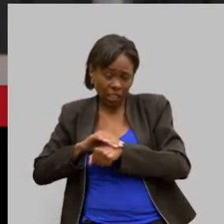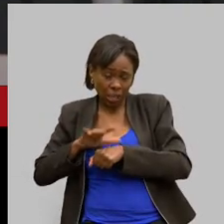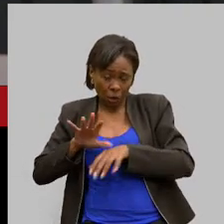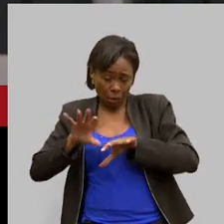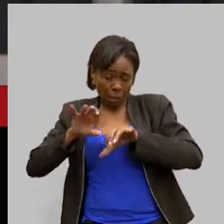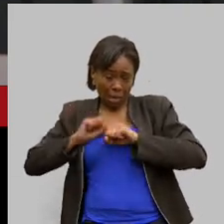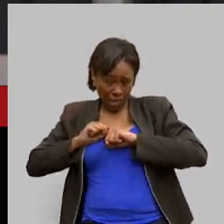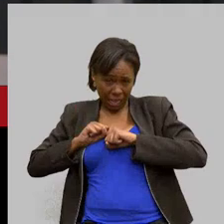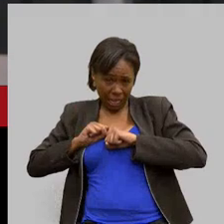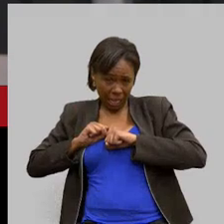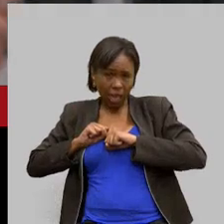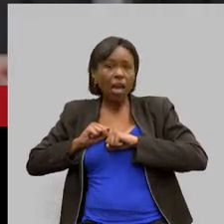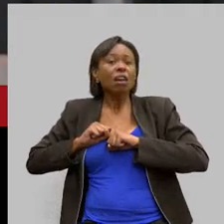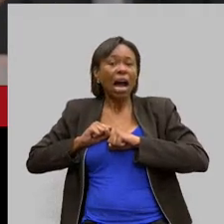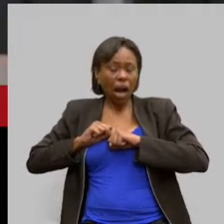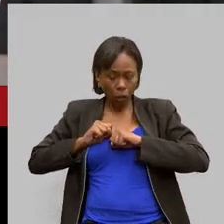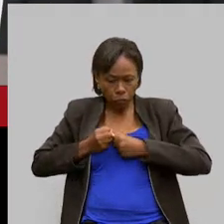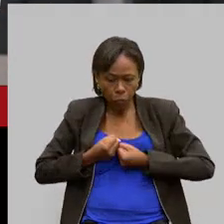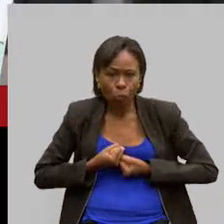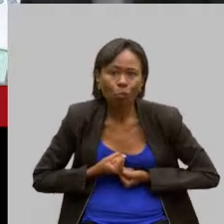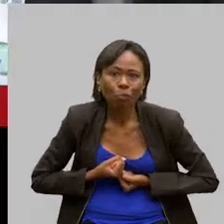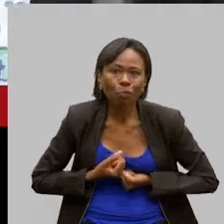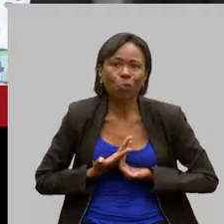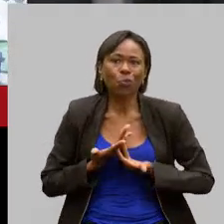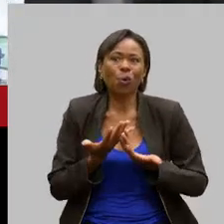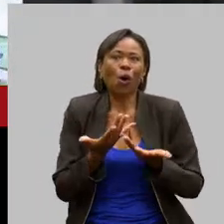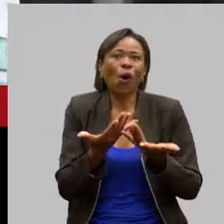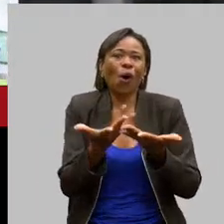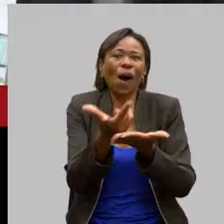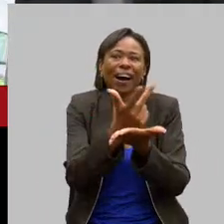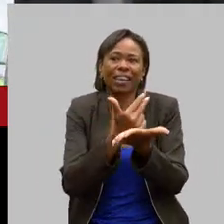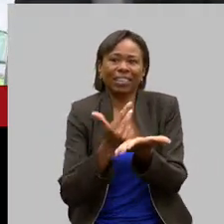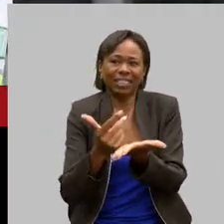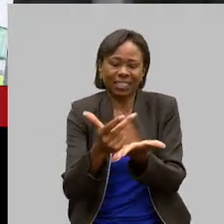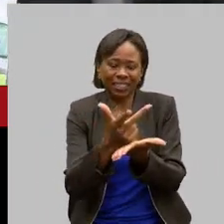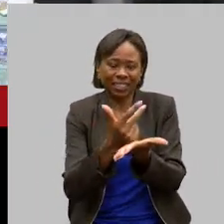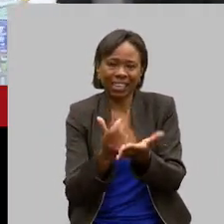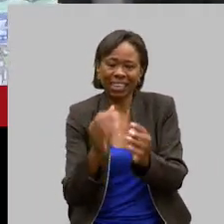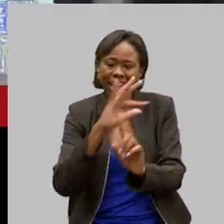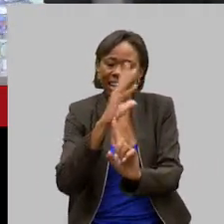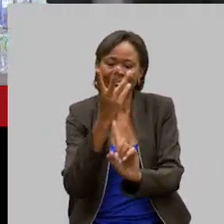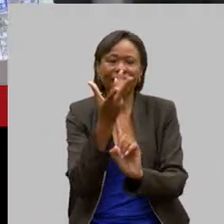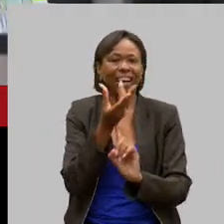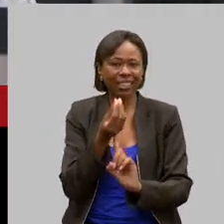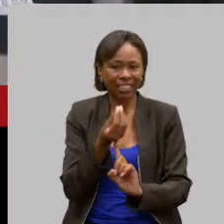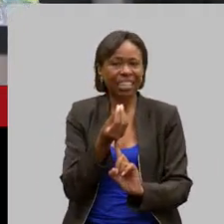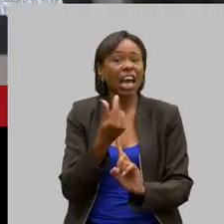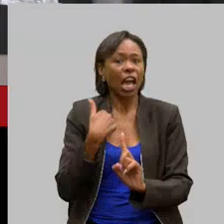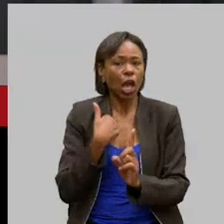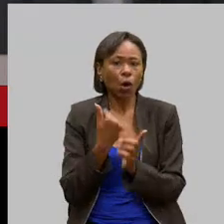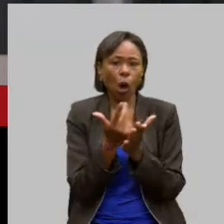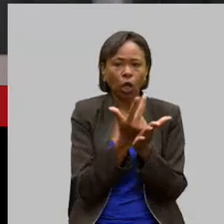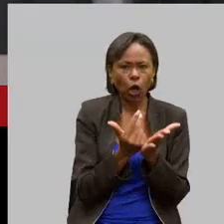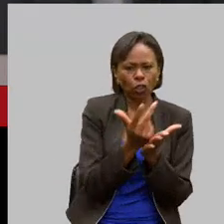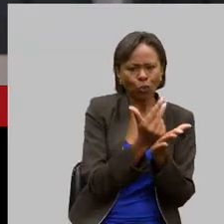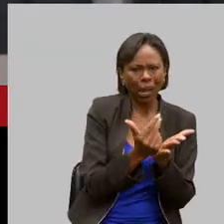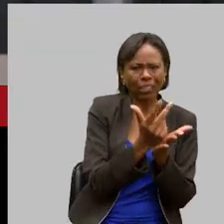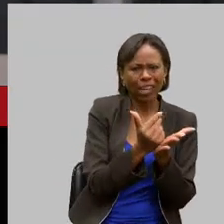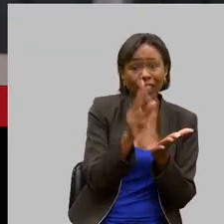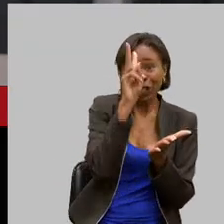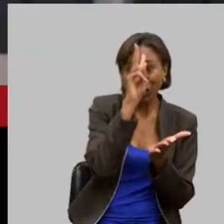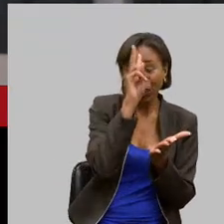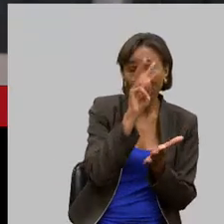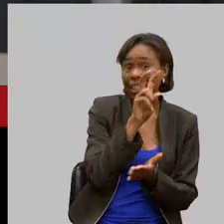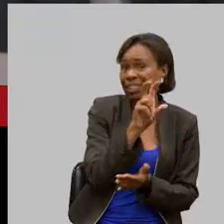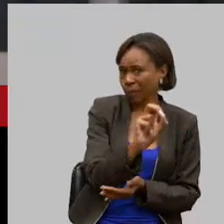arte em arte eu comecei escrevendo 50 histórias aí a professora a a a Vitória falou assim